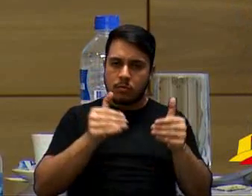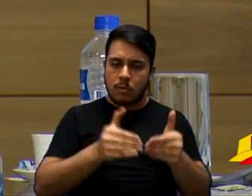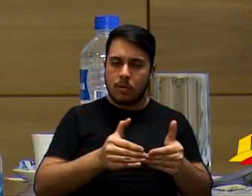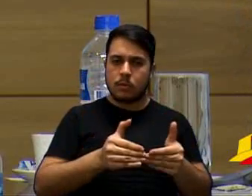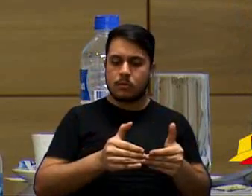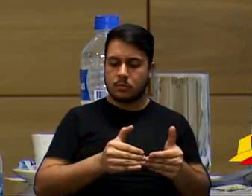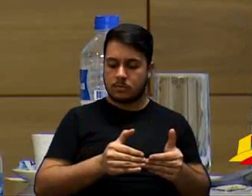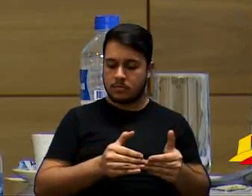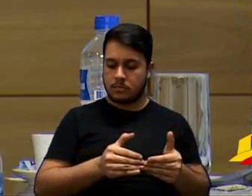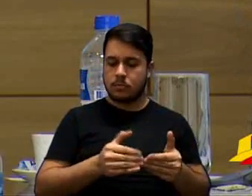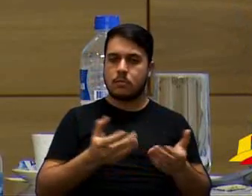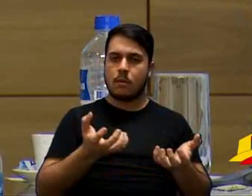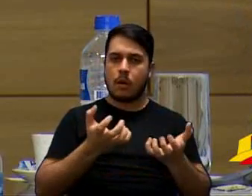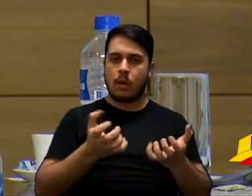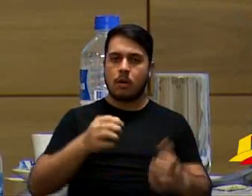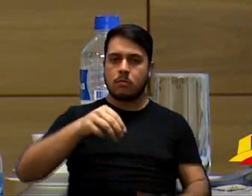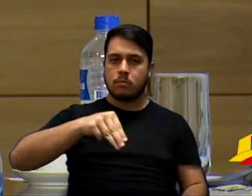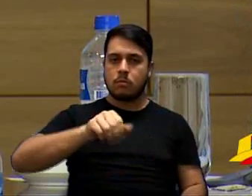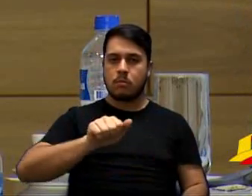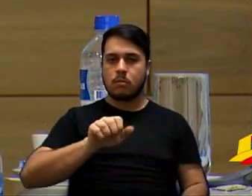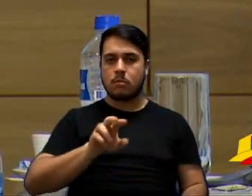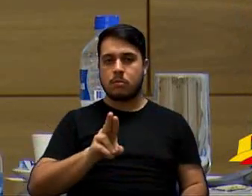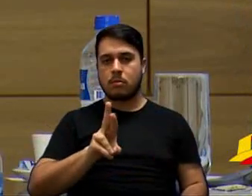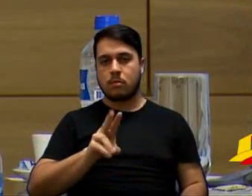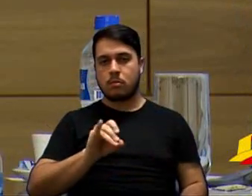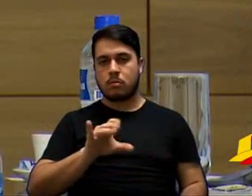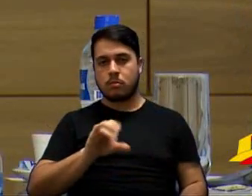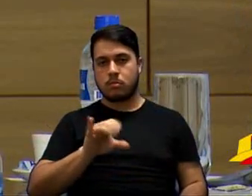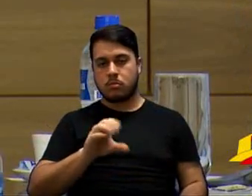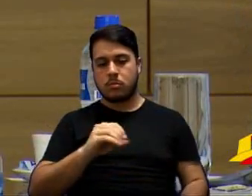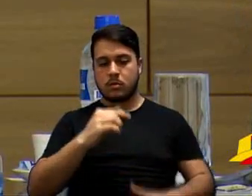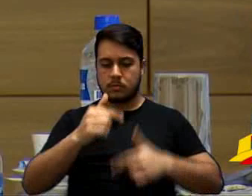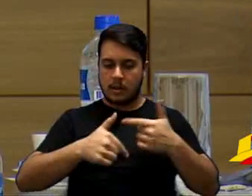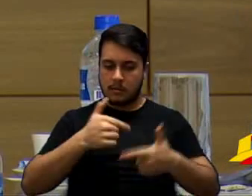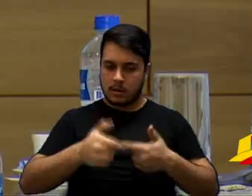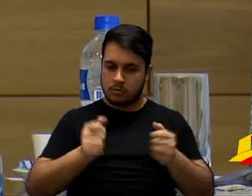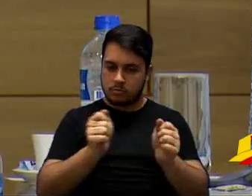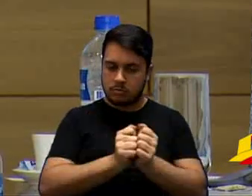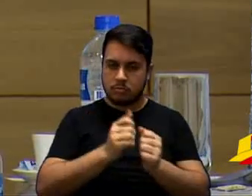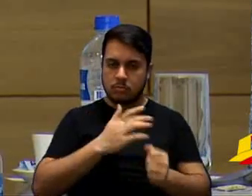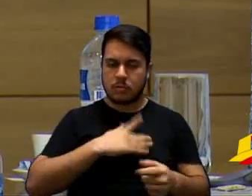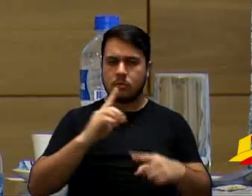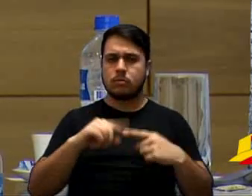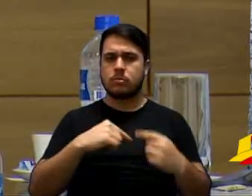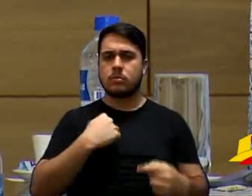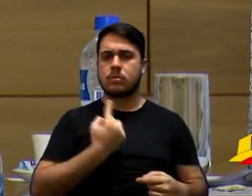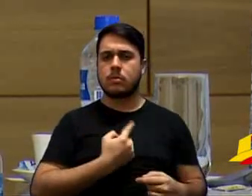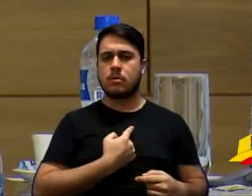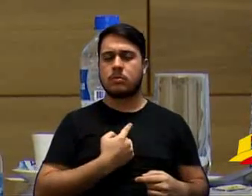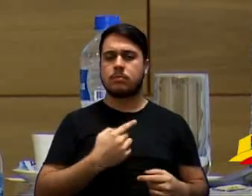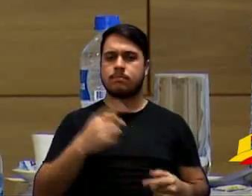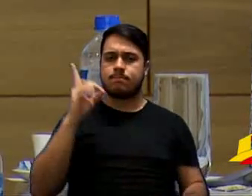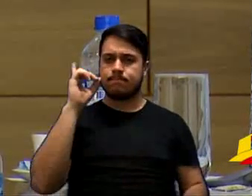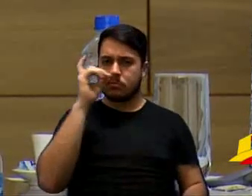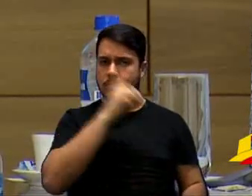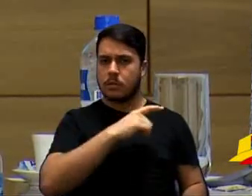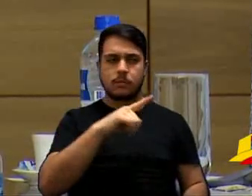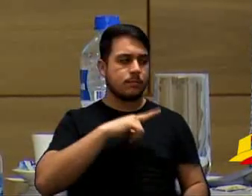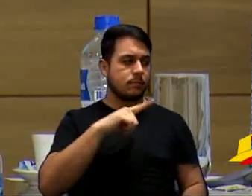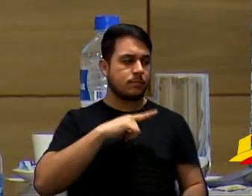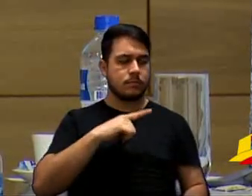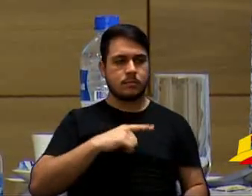tempo serviu maurício que maurício está trabalhando em parceria conosco também nós tivemos a dificuldade com relação à questão da dd